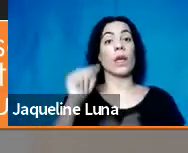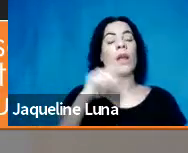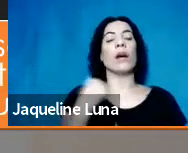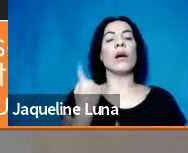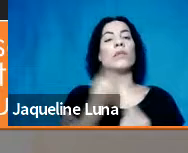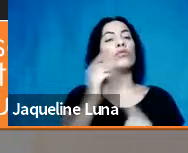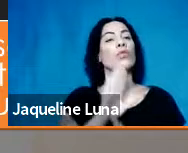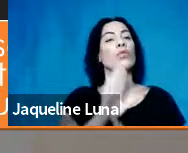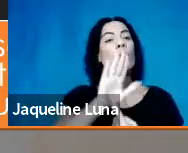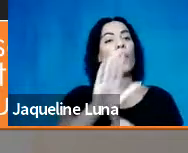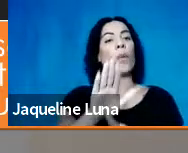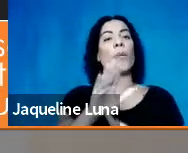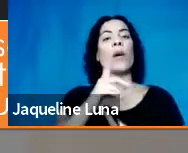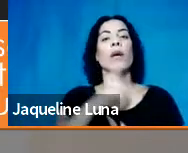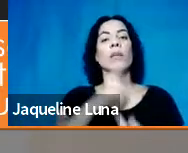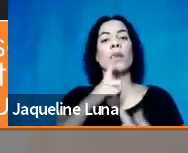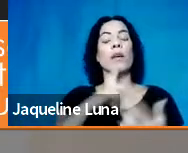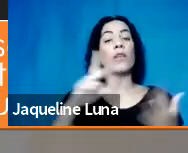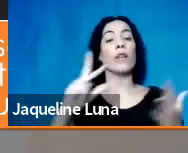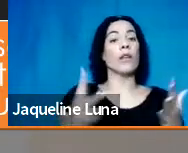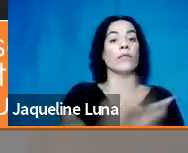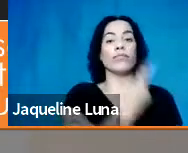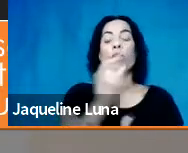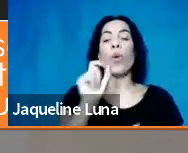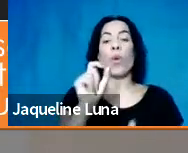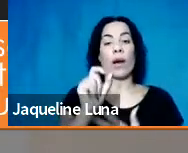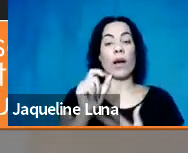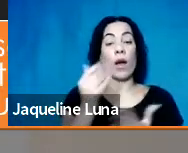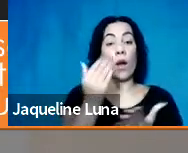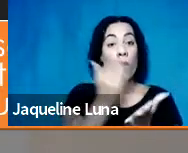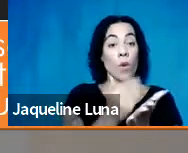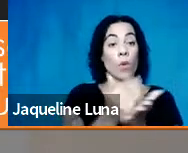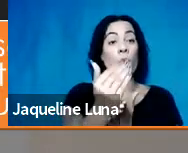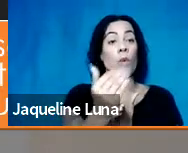que houve um impacto grande no início da